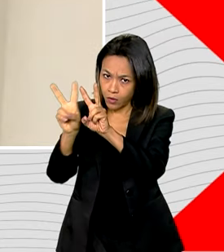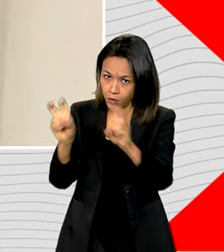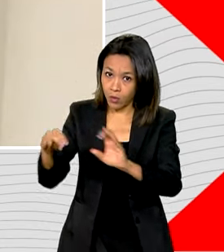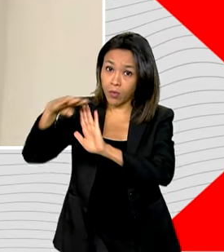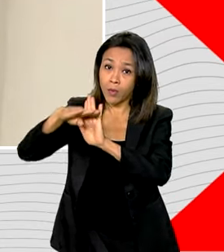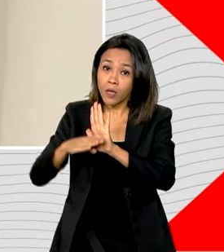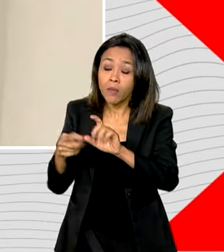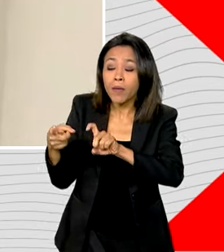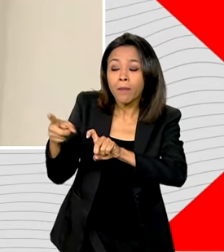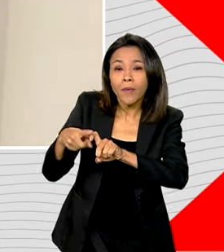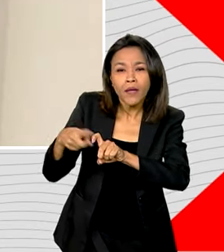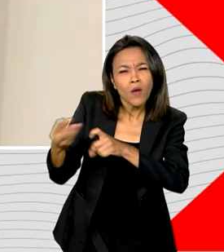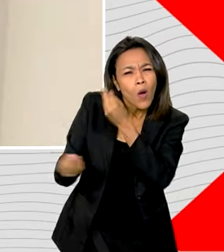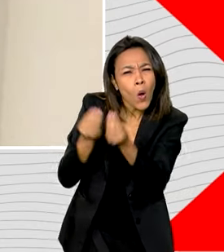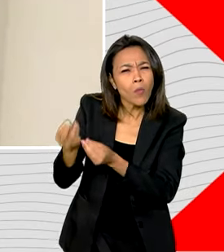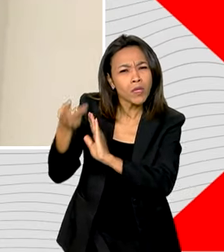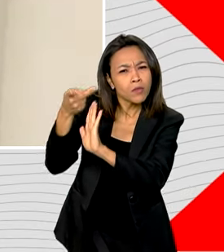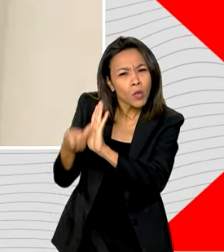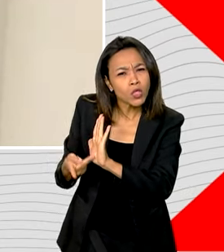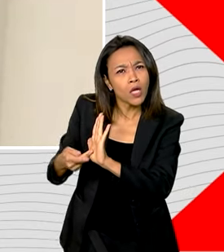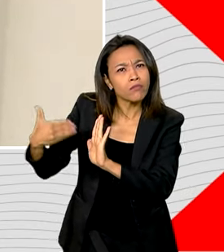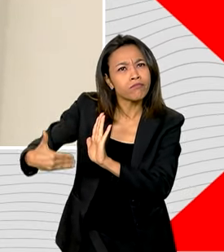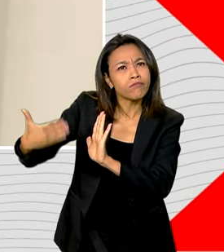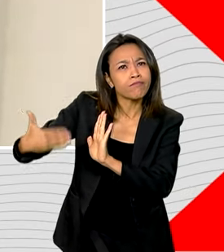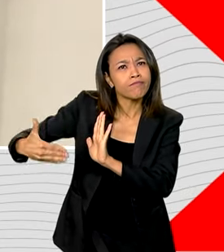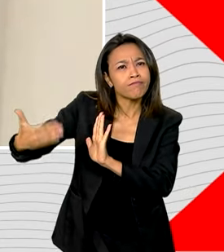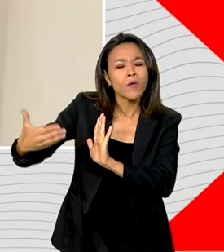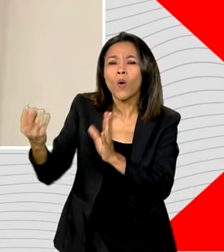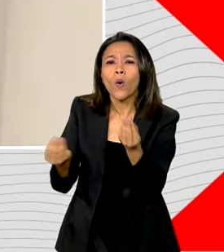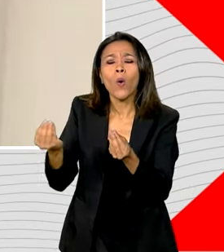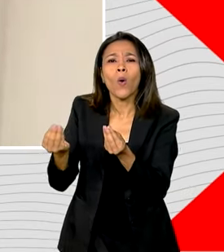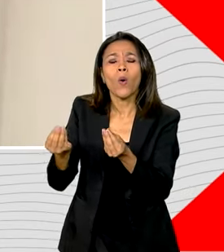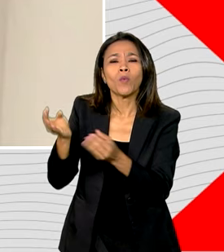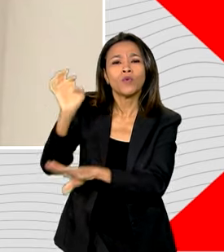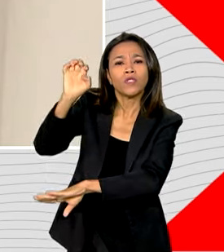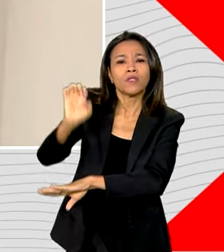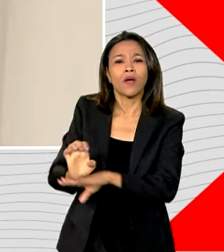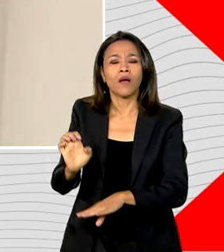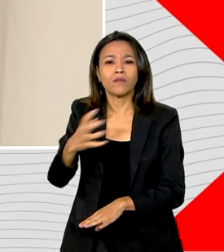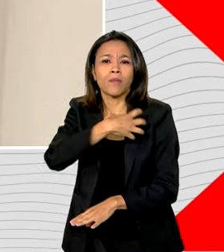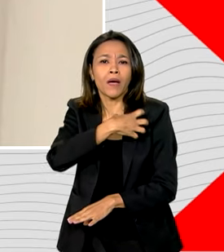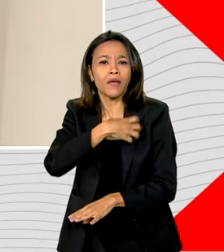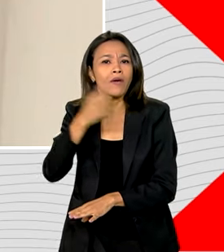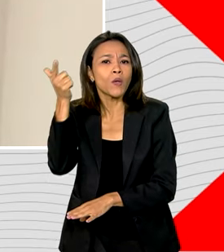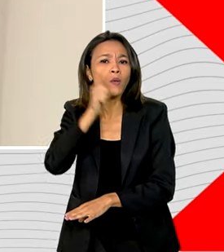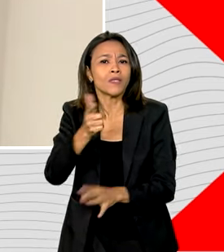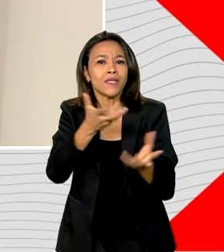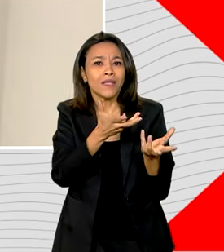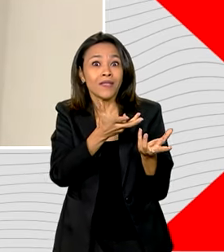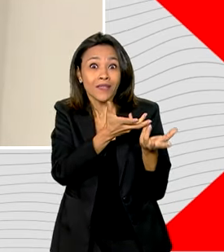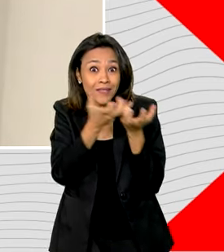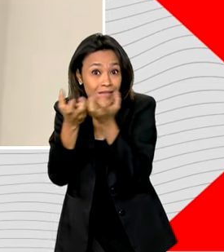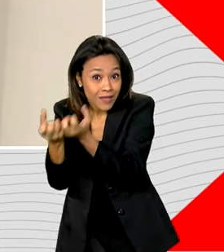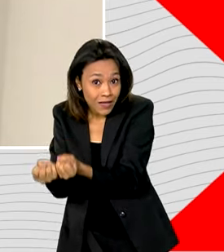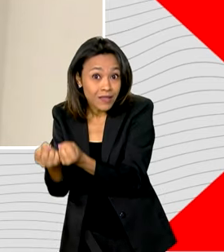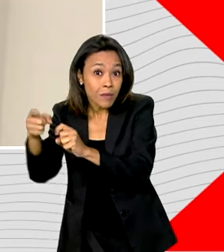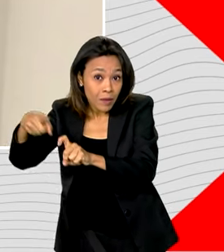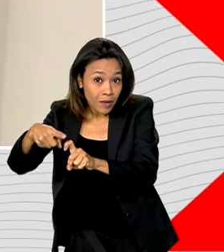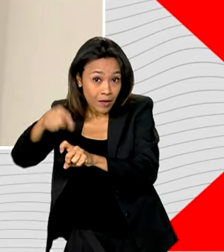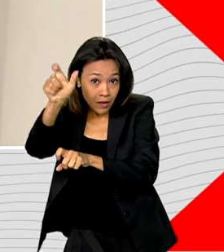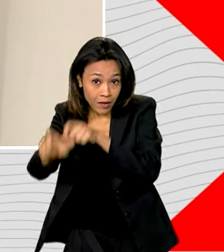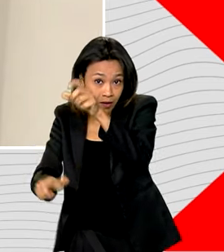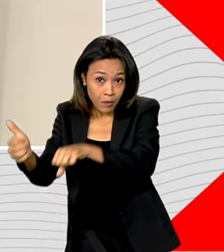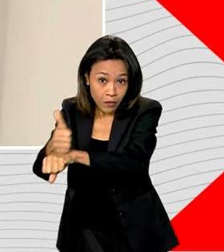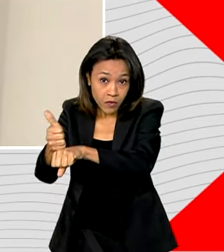como é que tá o andamento desse projeto como é que o estado da Baí especificamente ele vai ser contemplado e com relação à